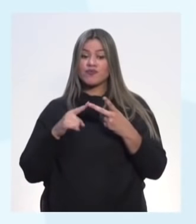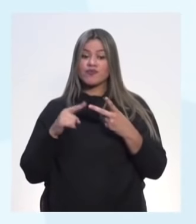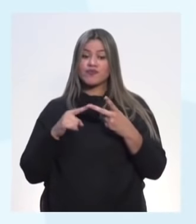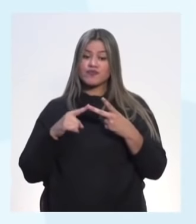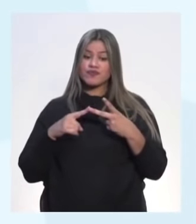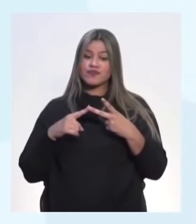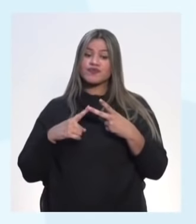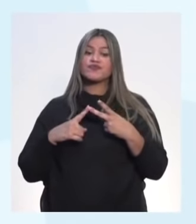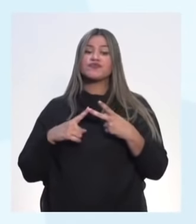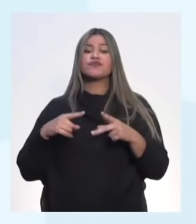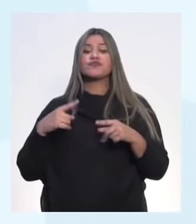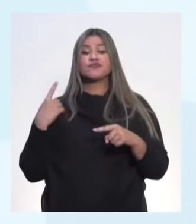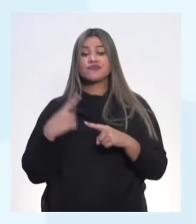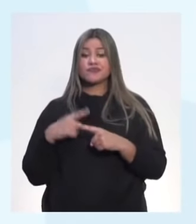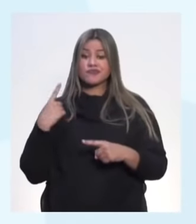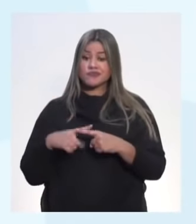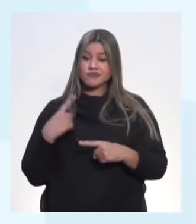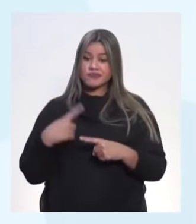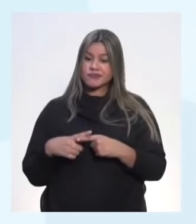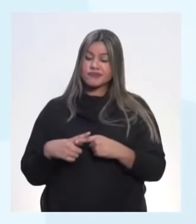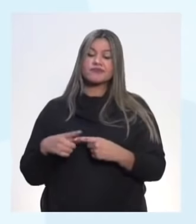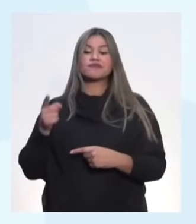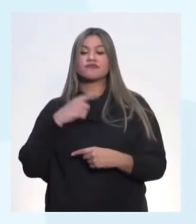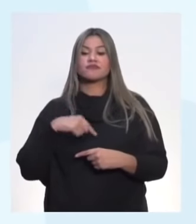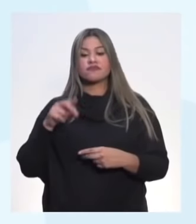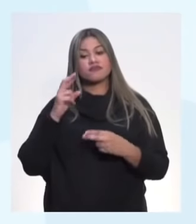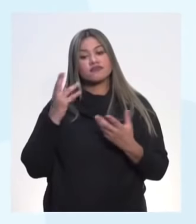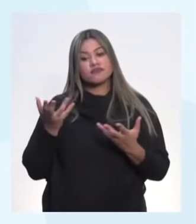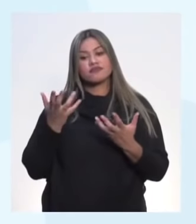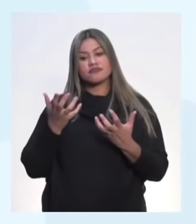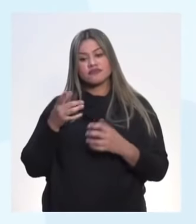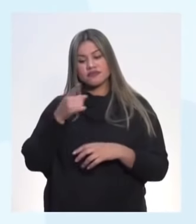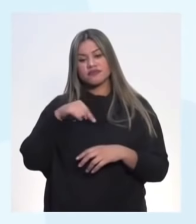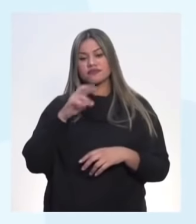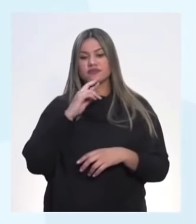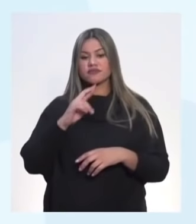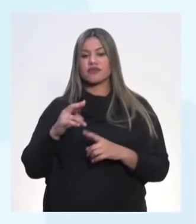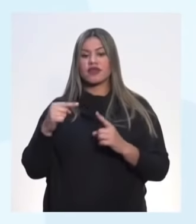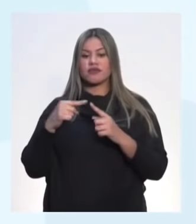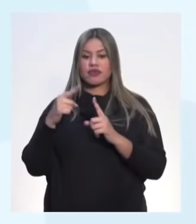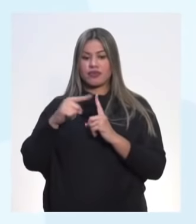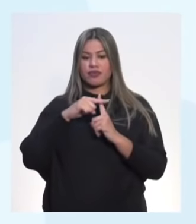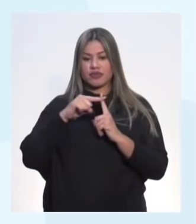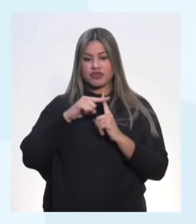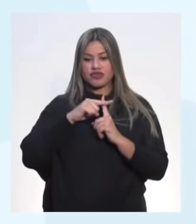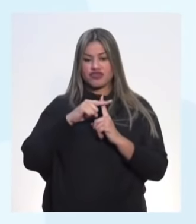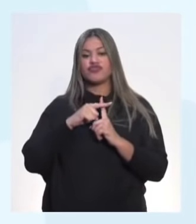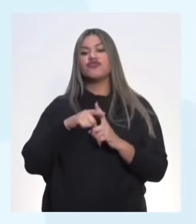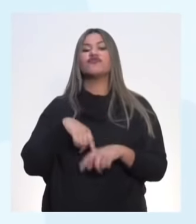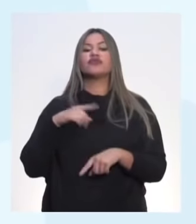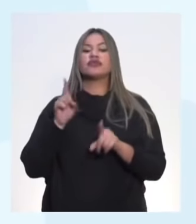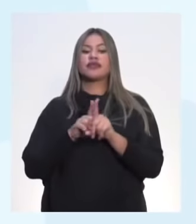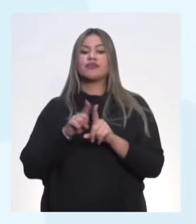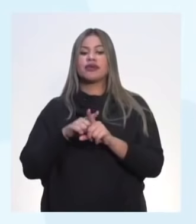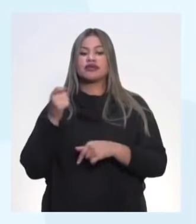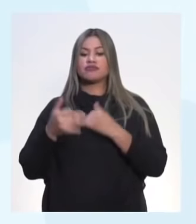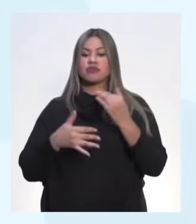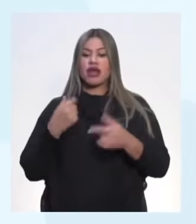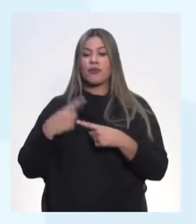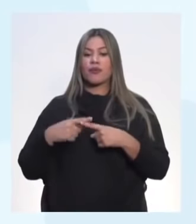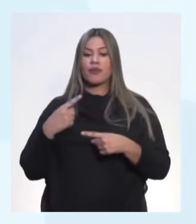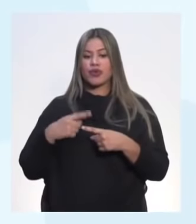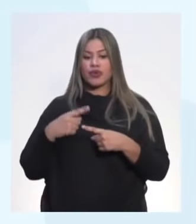Por quê? Né? Então, o que a gente esperava que vocês respondessem? Aí sim, que tenha sido algo positivo. E, a partir disso, vocês tentassem